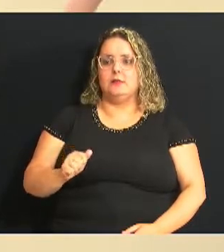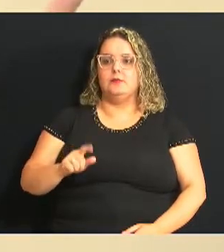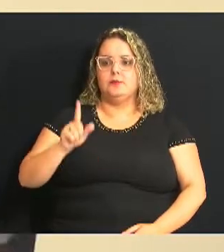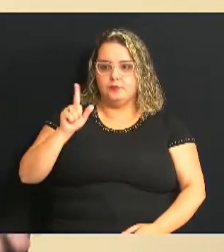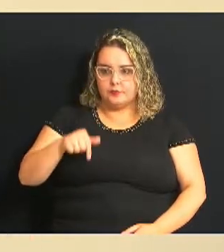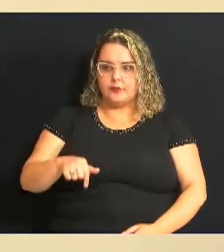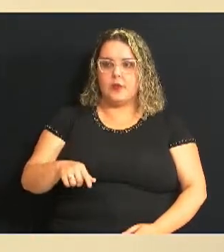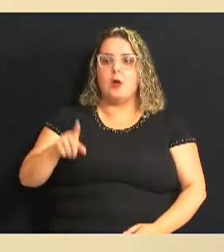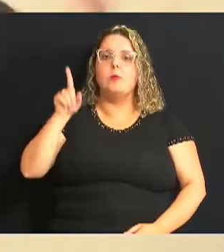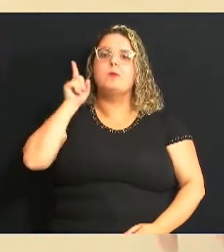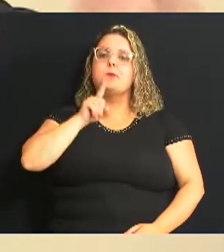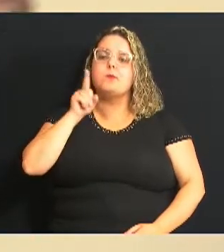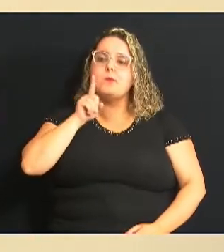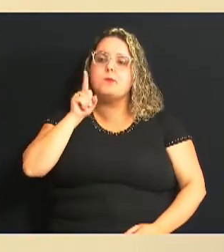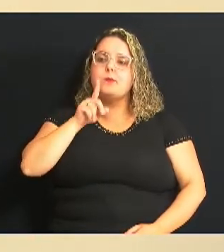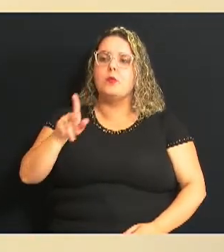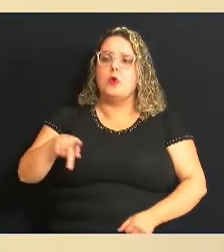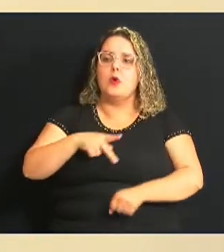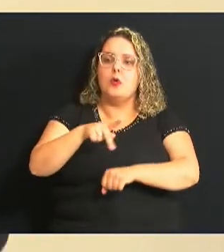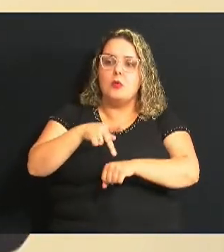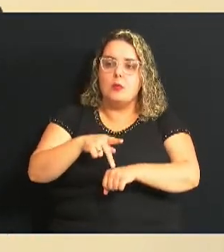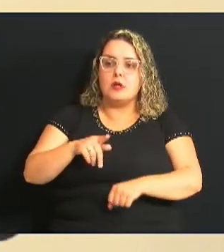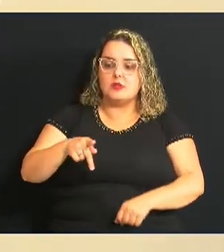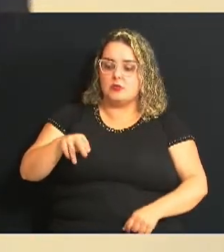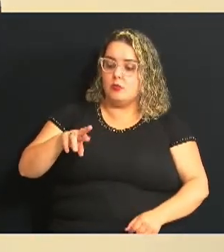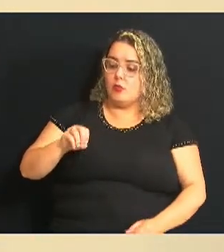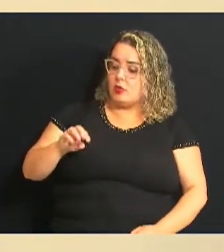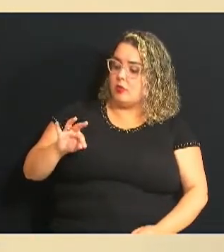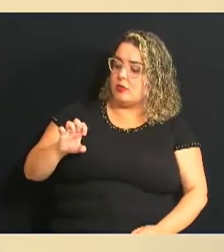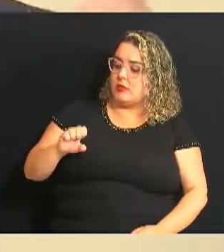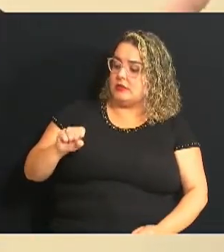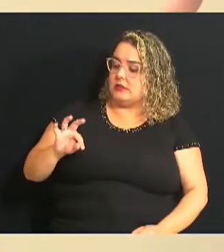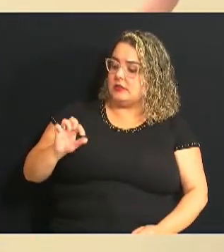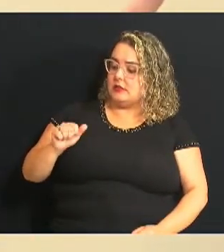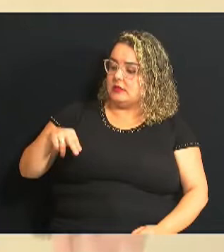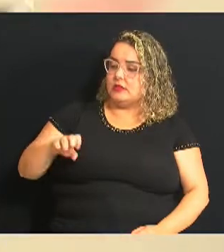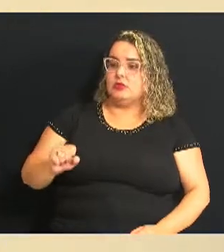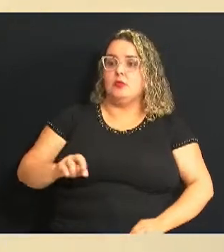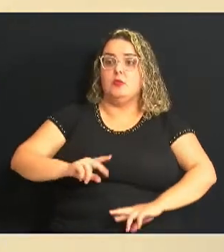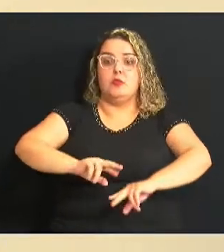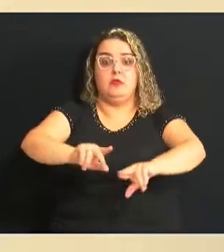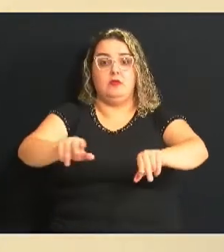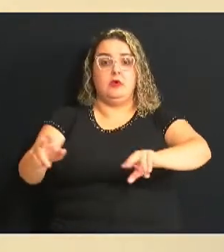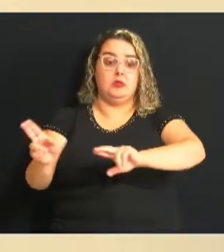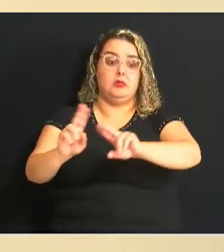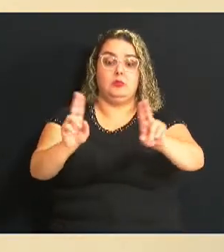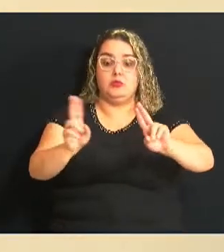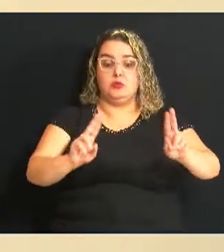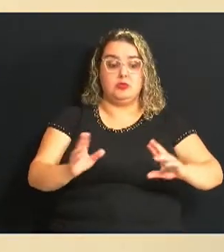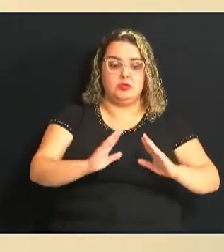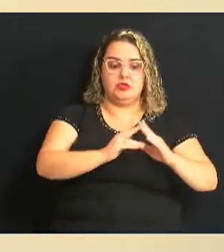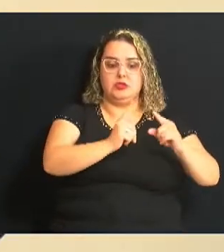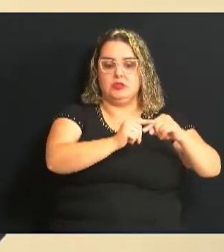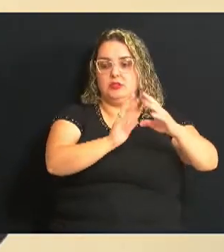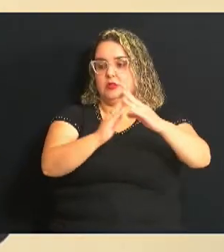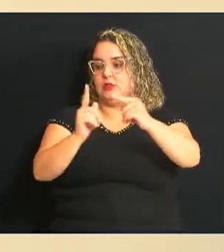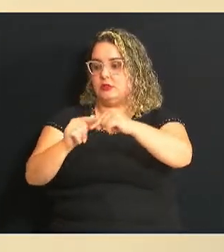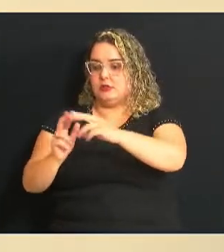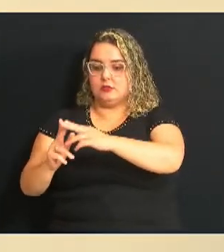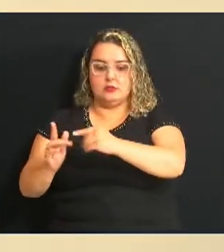Estados Unidos da América, um país protestante. Exatamente por ter muitas denominações, não pode ter uma única fé